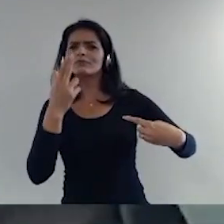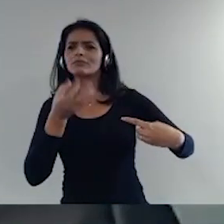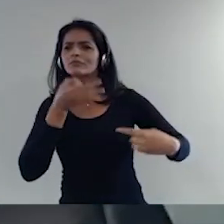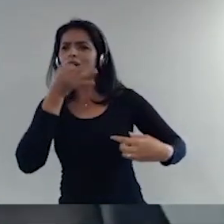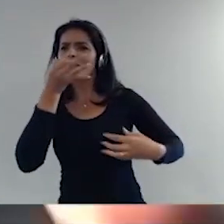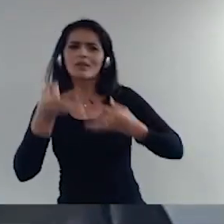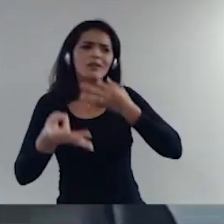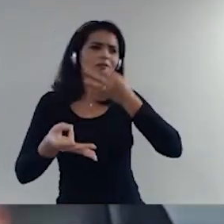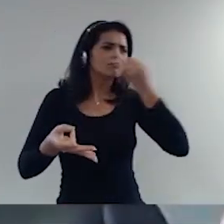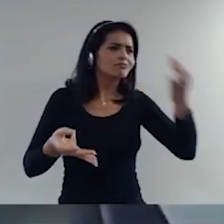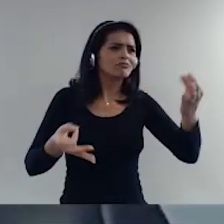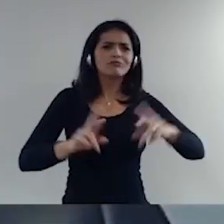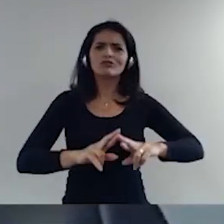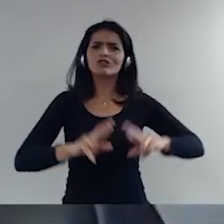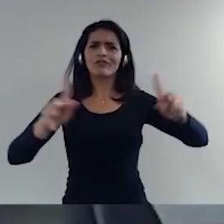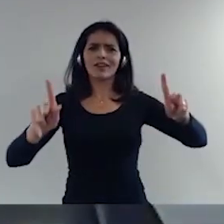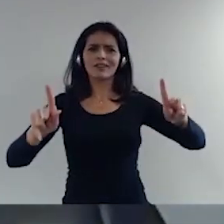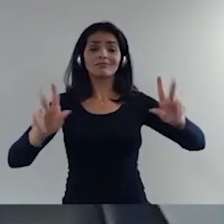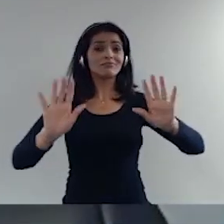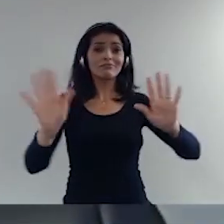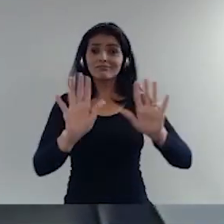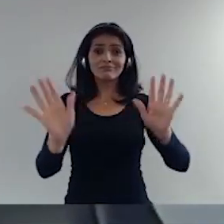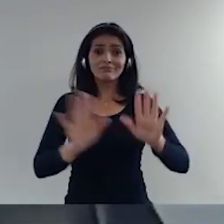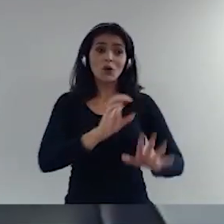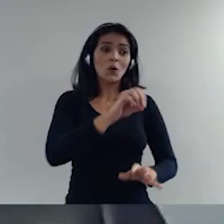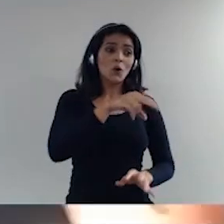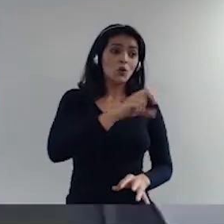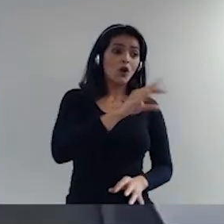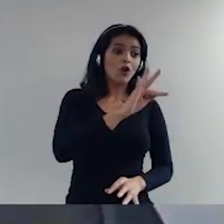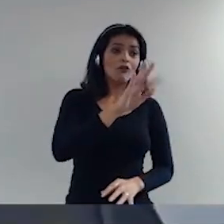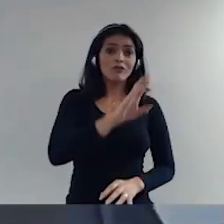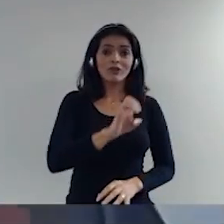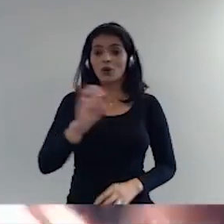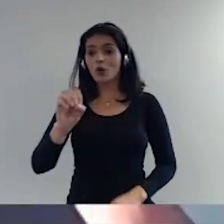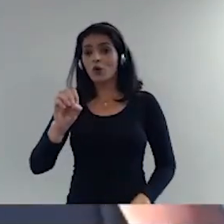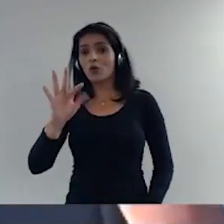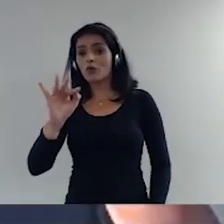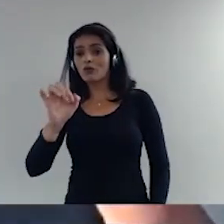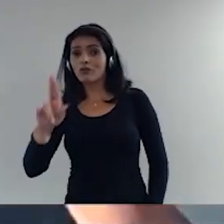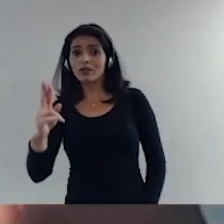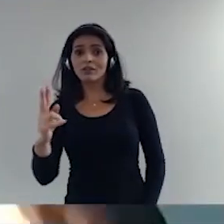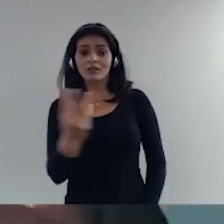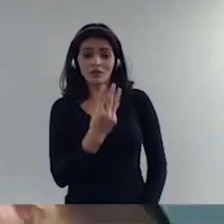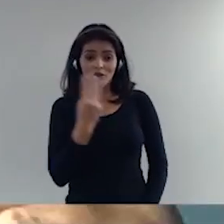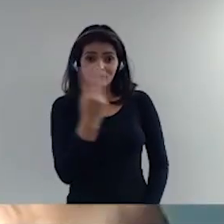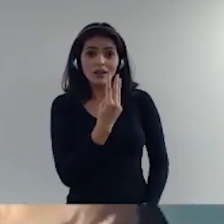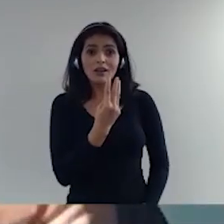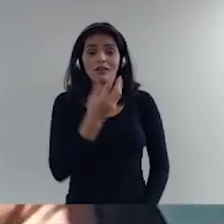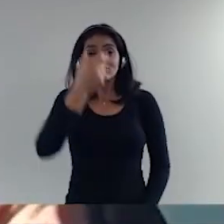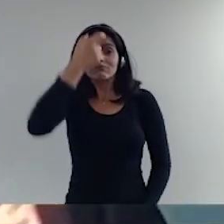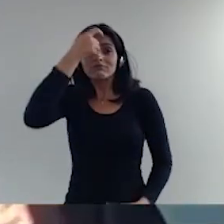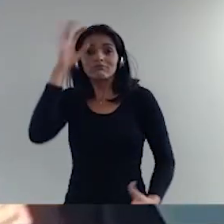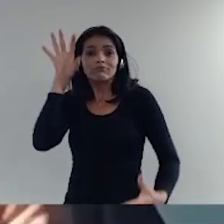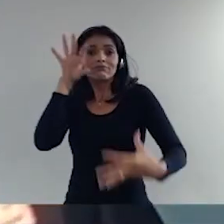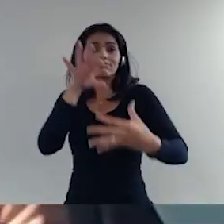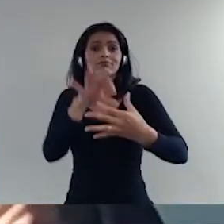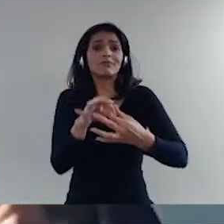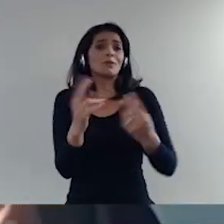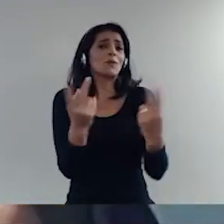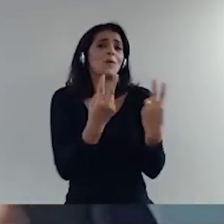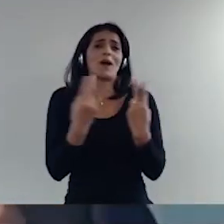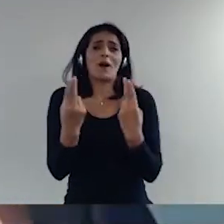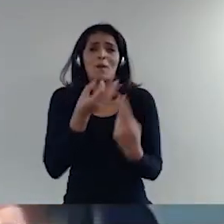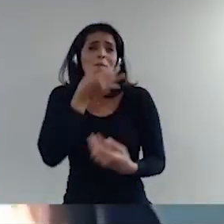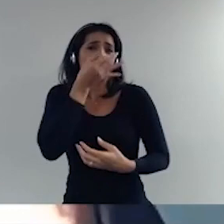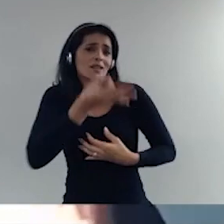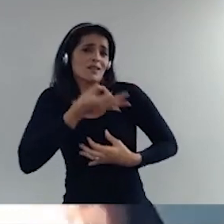tenho nenhuma dissidência com o Onofre e com o Ofir. Aqui a gente tem convergências. Acho que o que nós